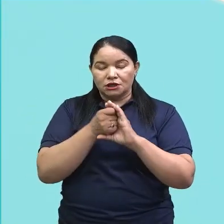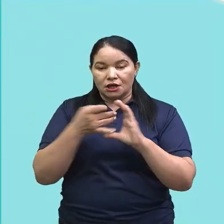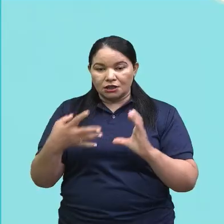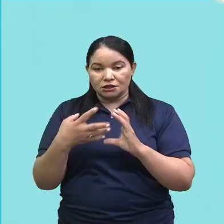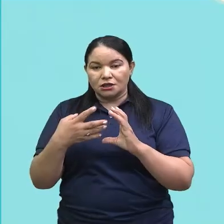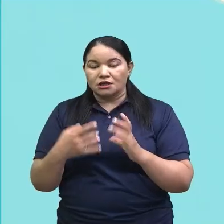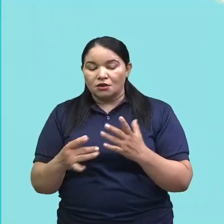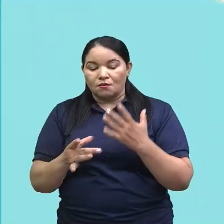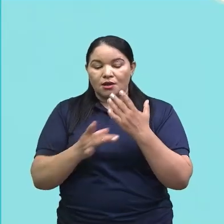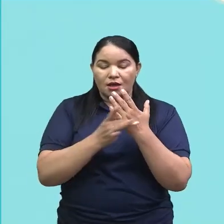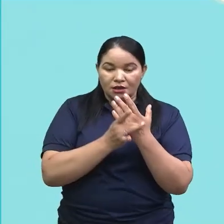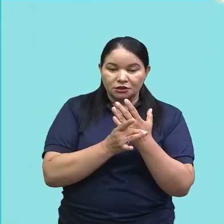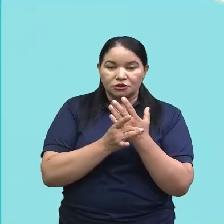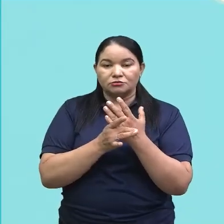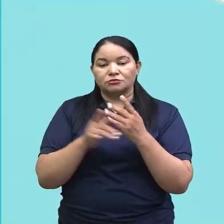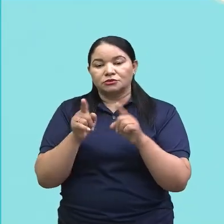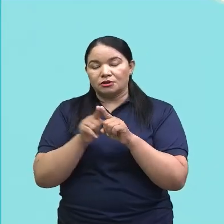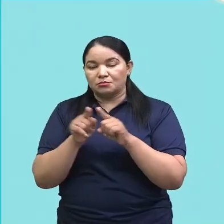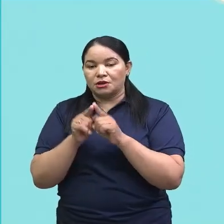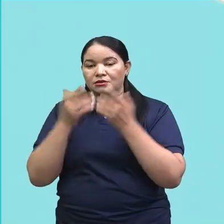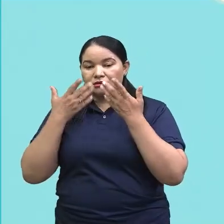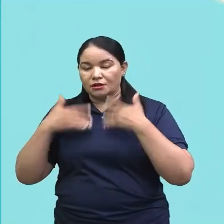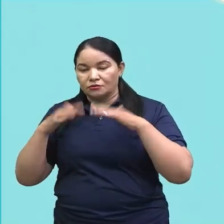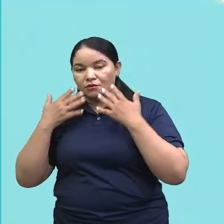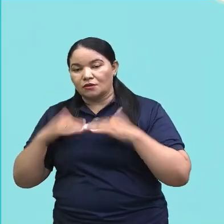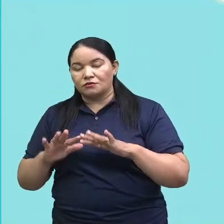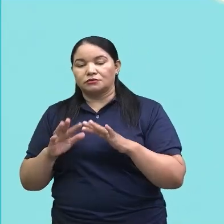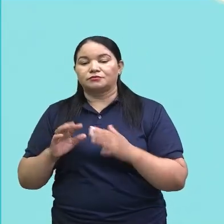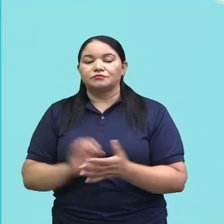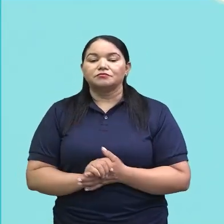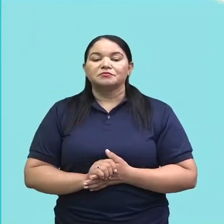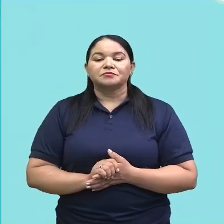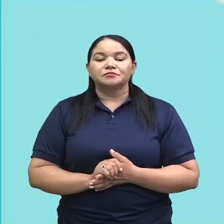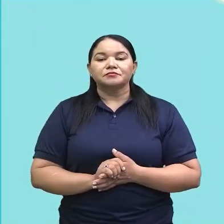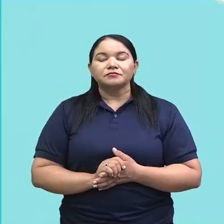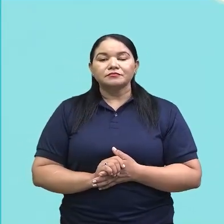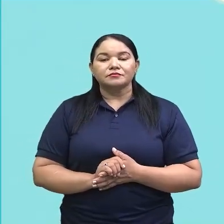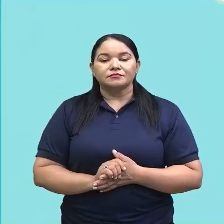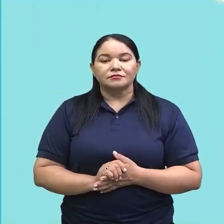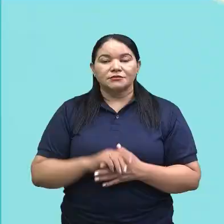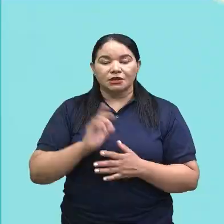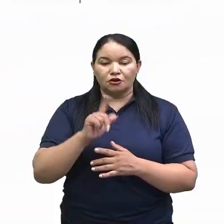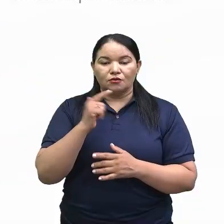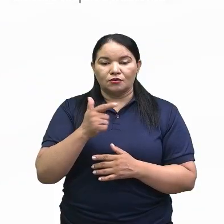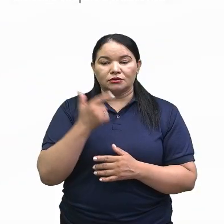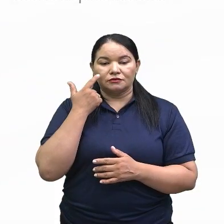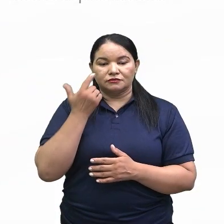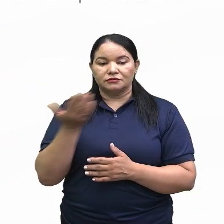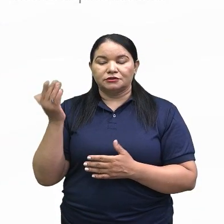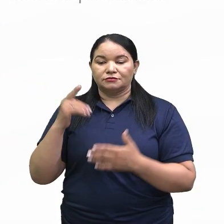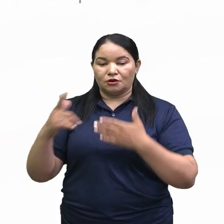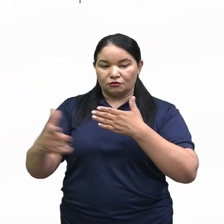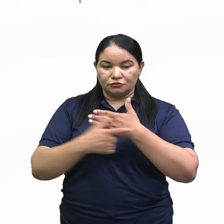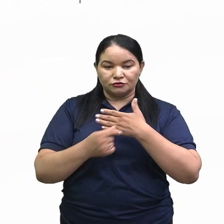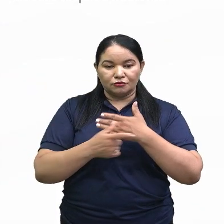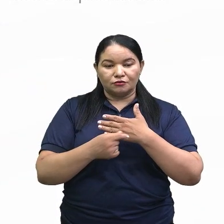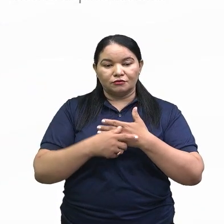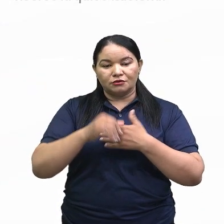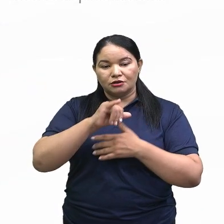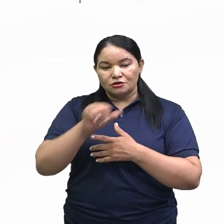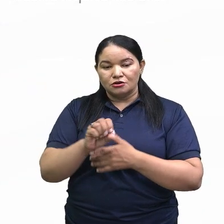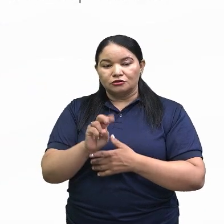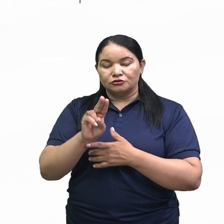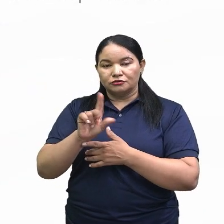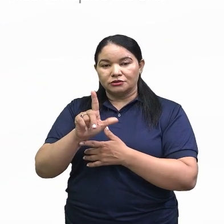está entre o realismo e o naturalismo, tá bom? Vamos para a nossa próxima aí, autora, que é a Júlia